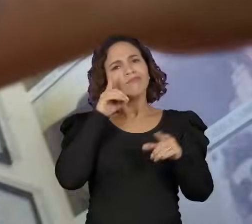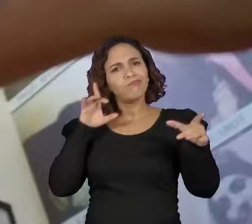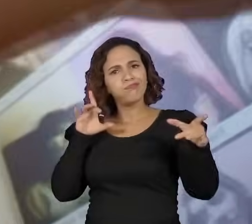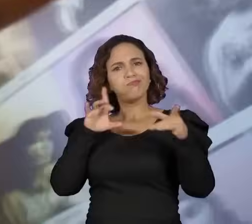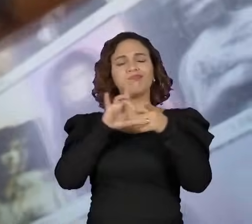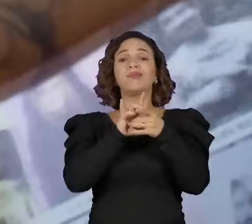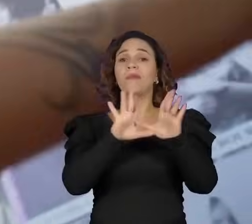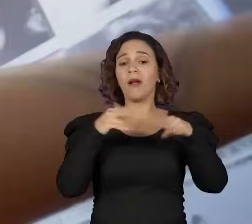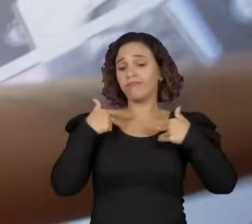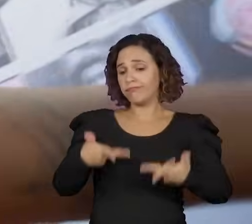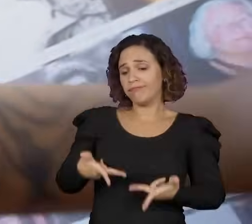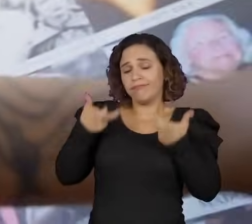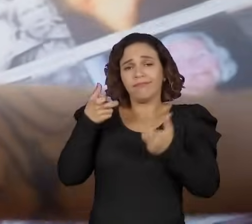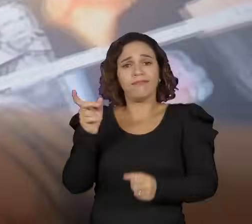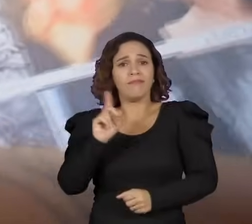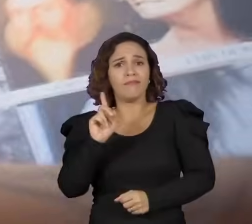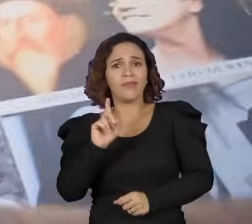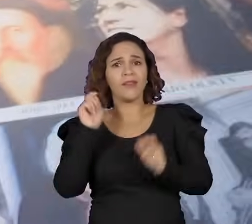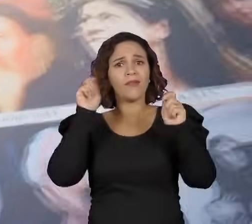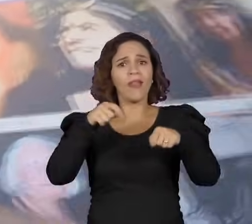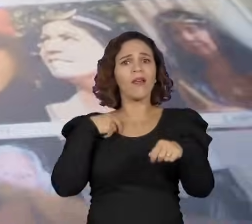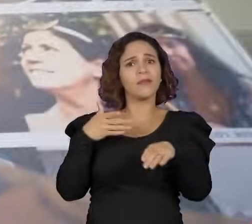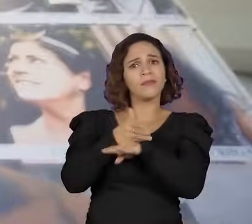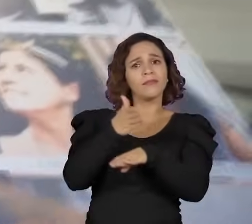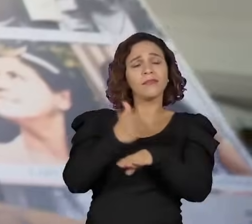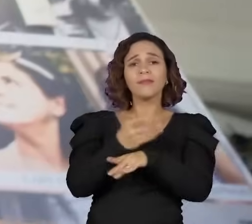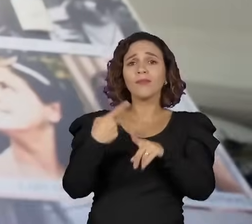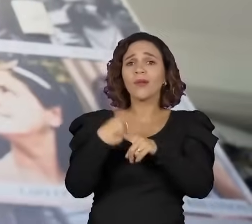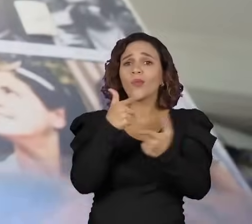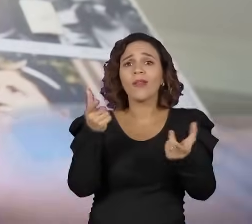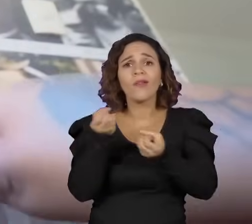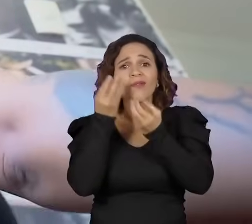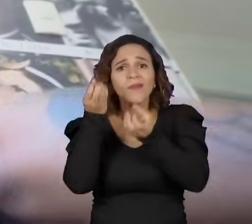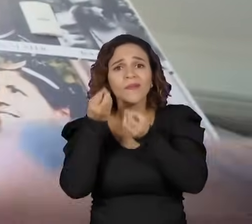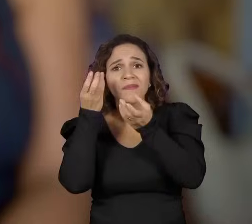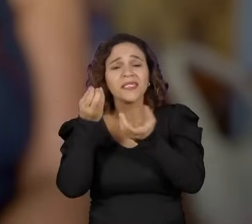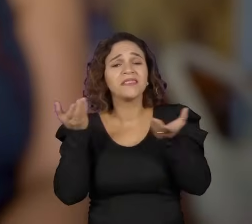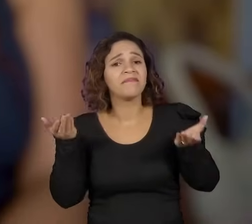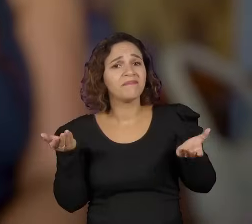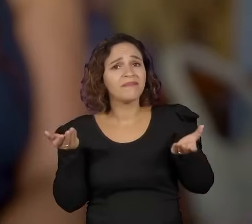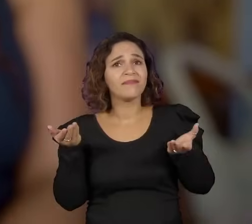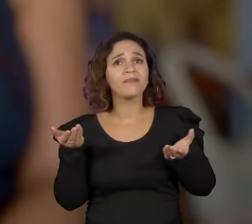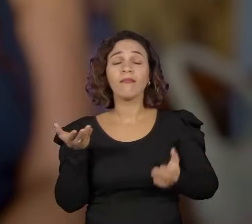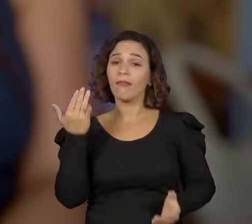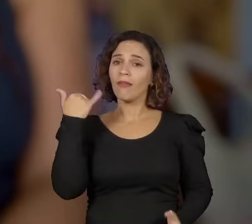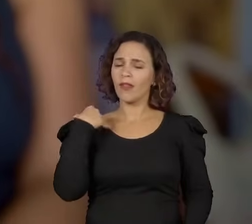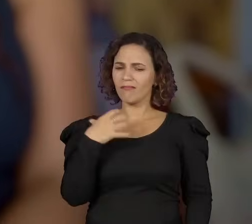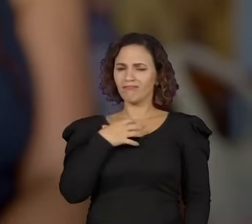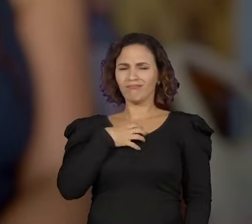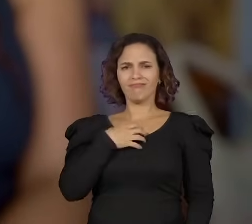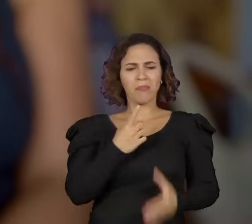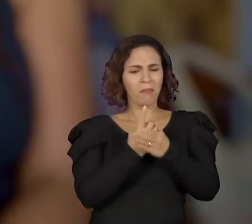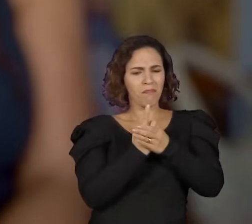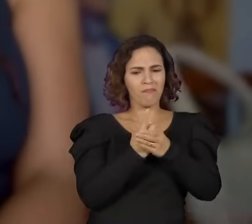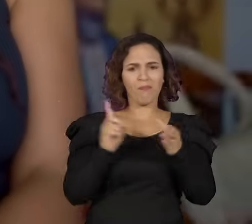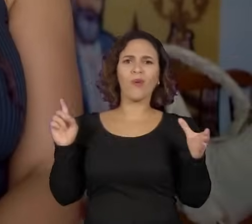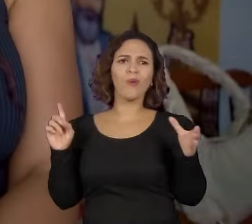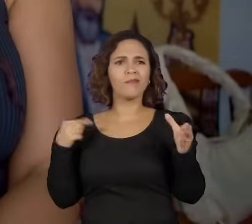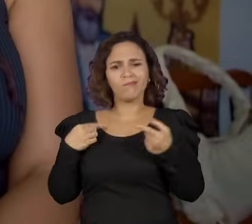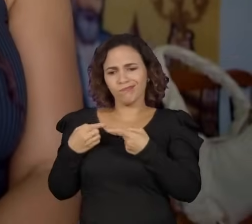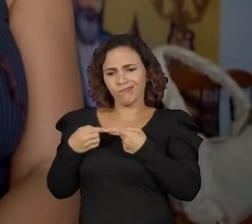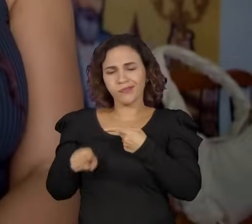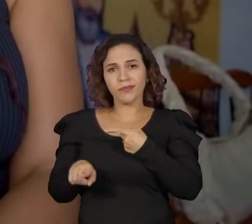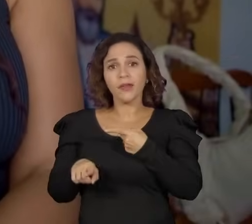se percebem, inclusive, como parte daquilo porque não chega. Como eu me sentia excluída ou inadequada,